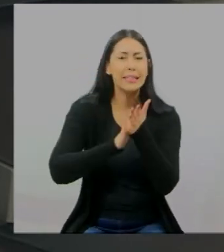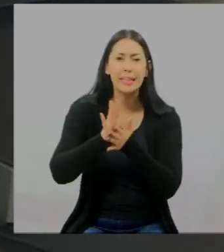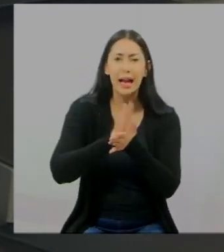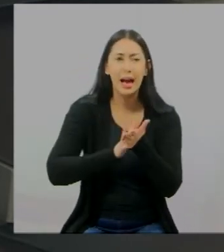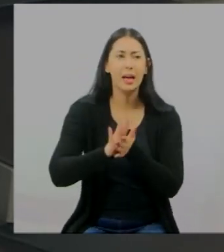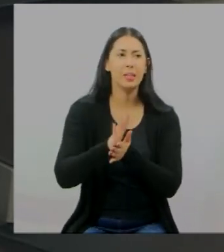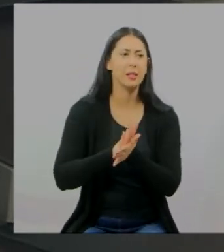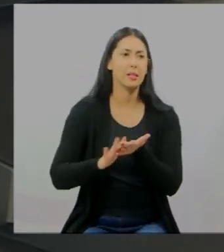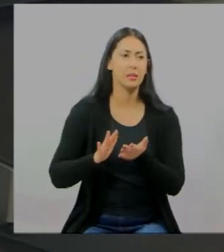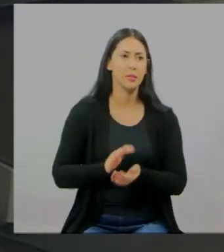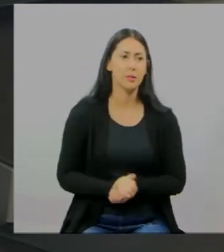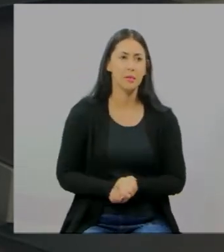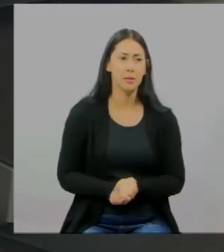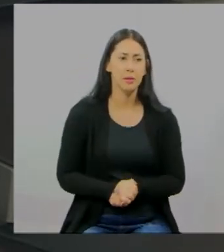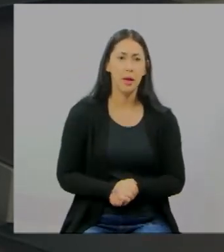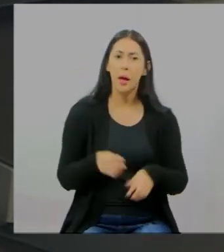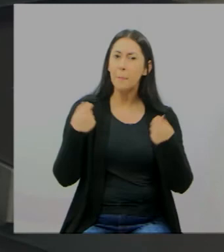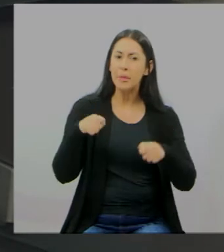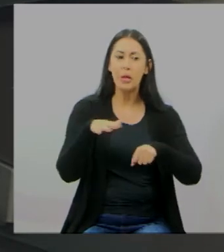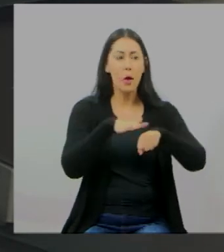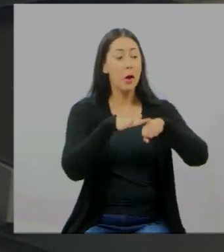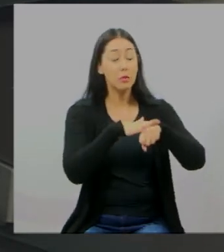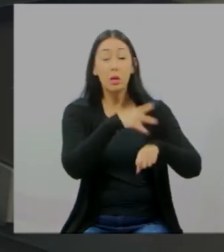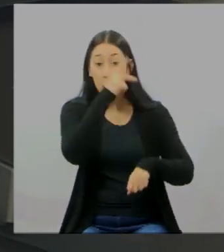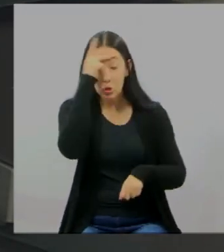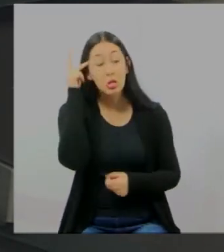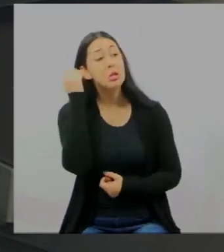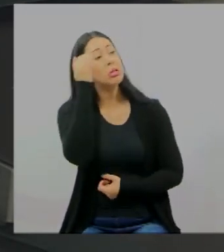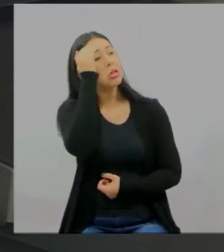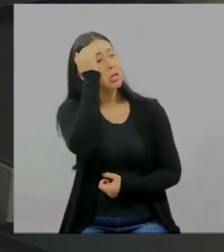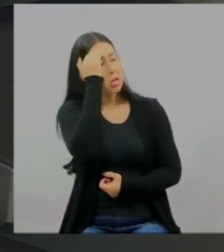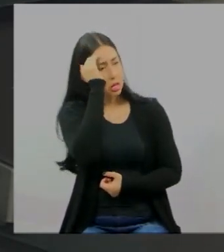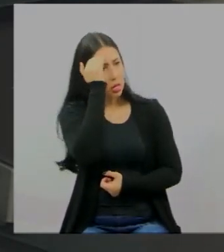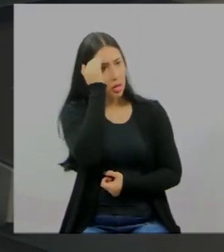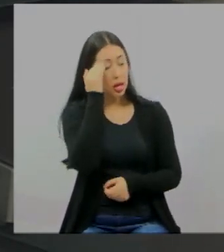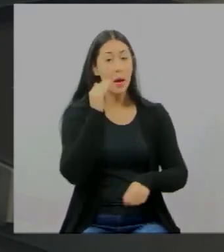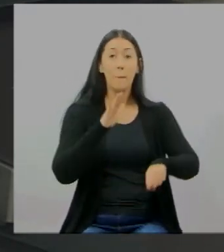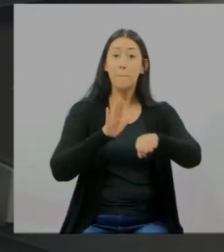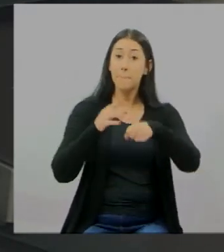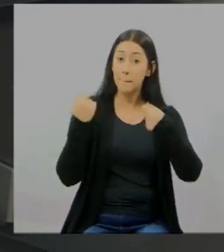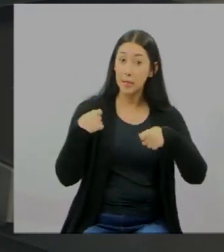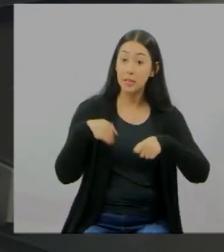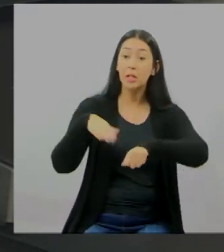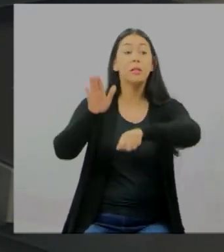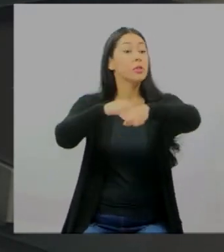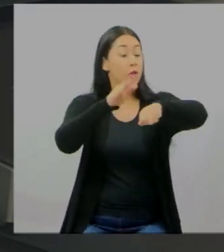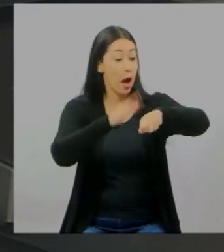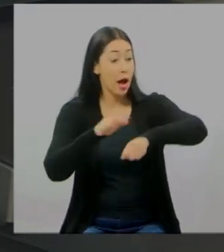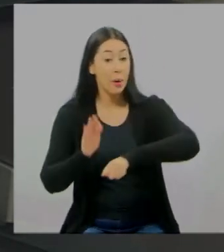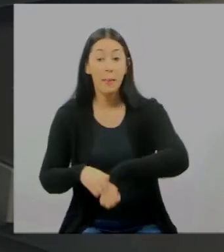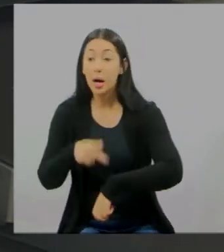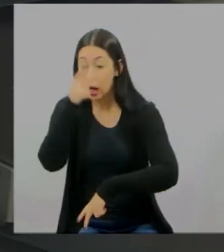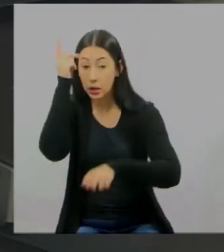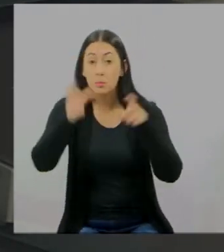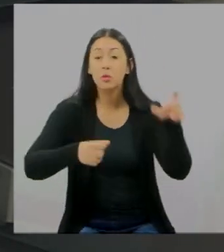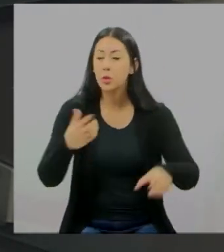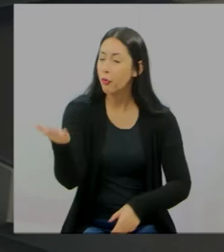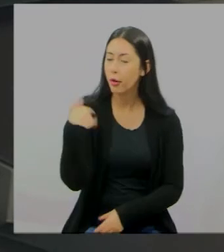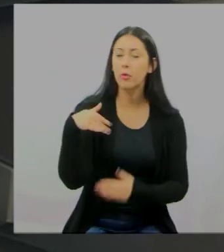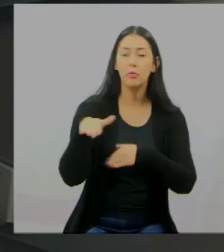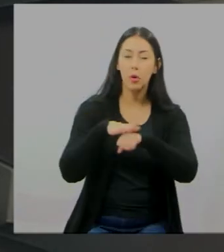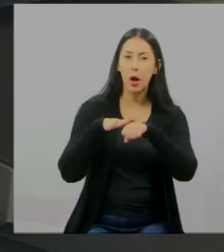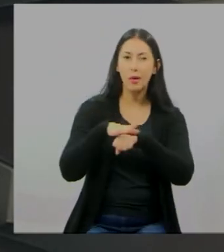comércio. Tem que conversar com quem entende, tem que chamar a classe para conversar. Que ditadura é